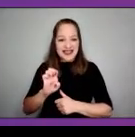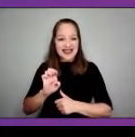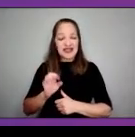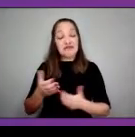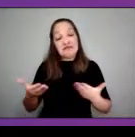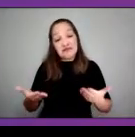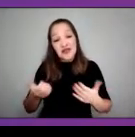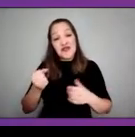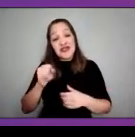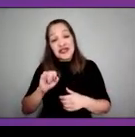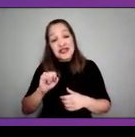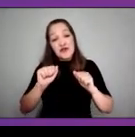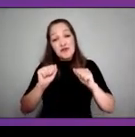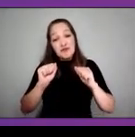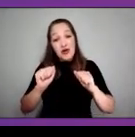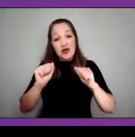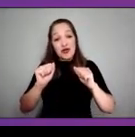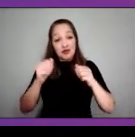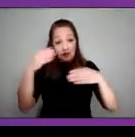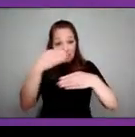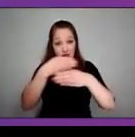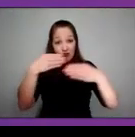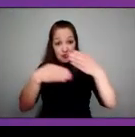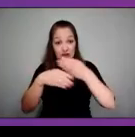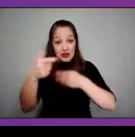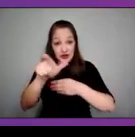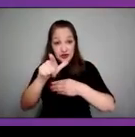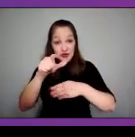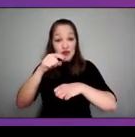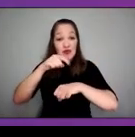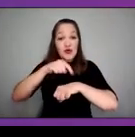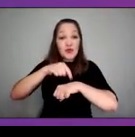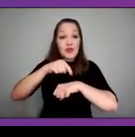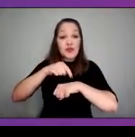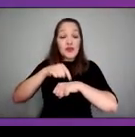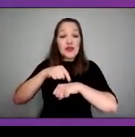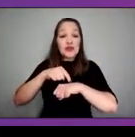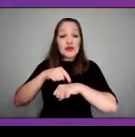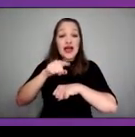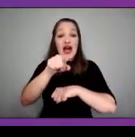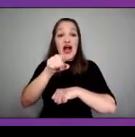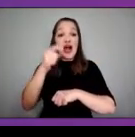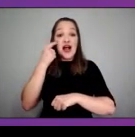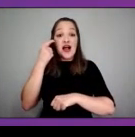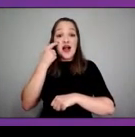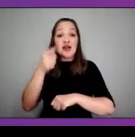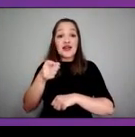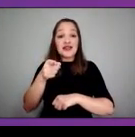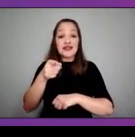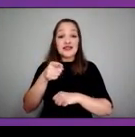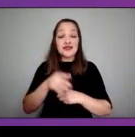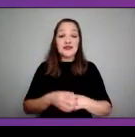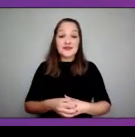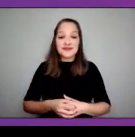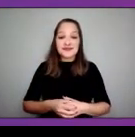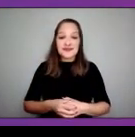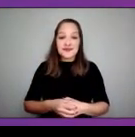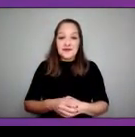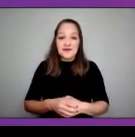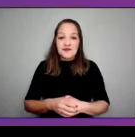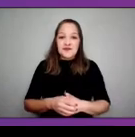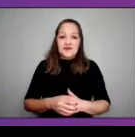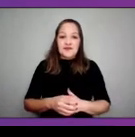puder jogar na tela novamente tem uma um momento aqui da da imagem aqui na sequência que é